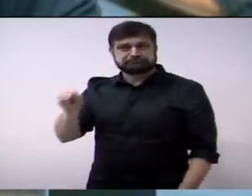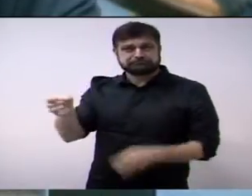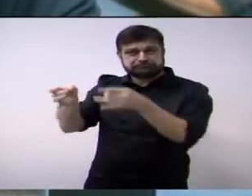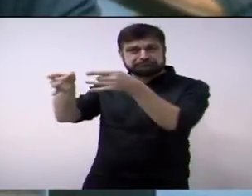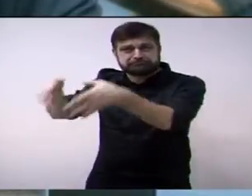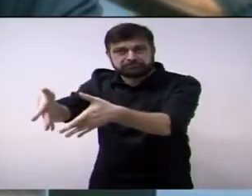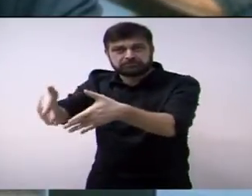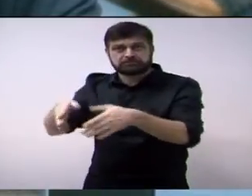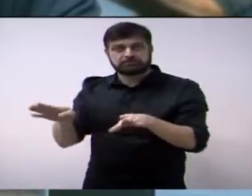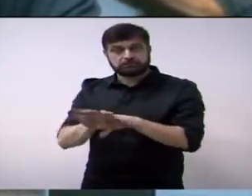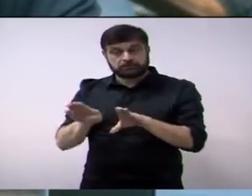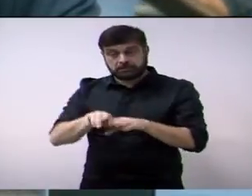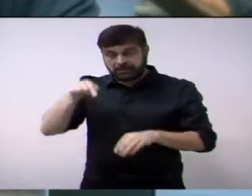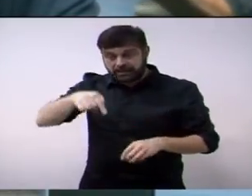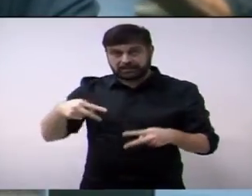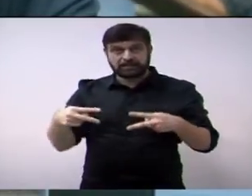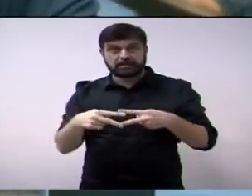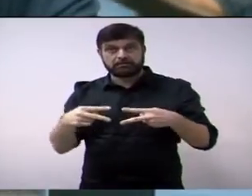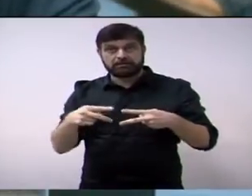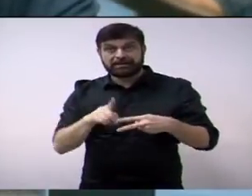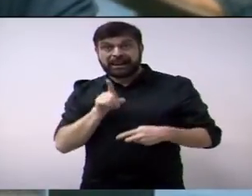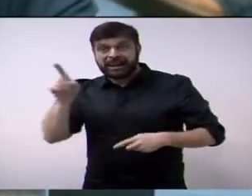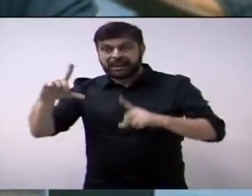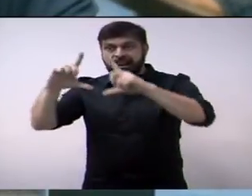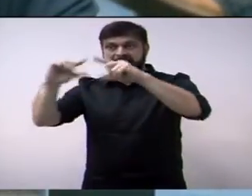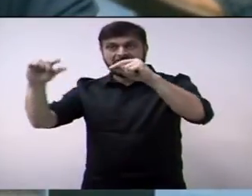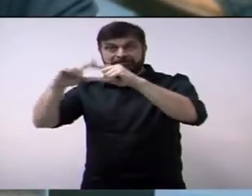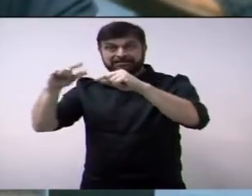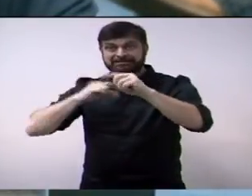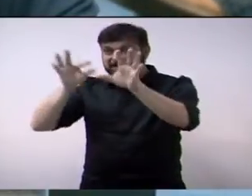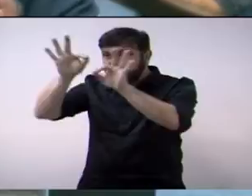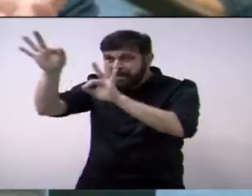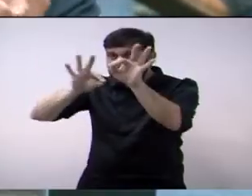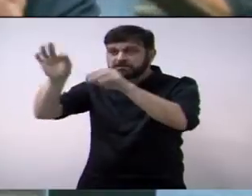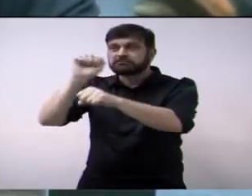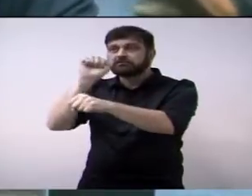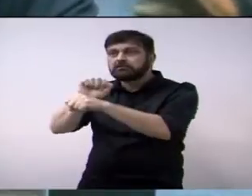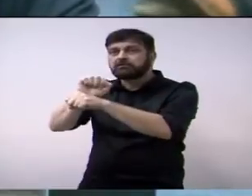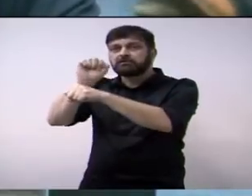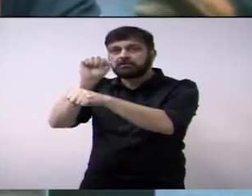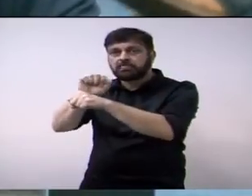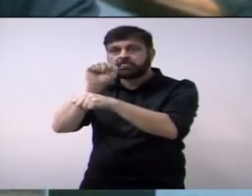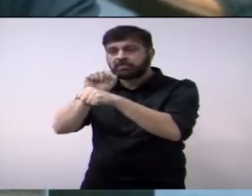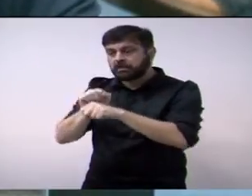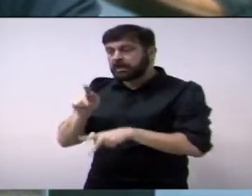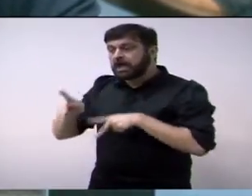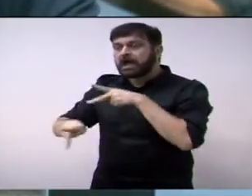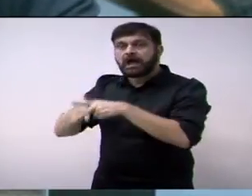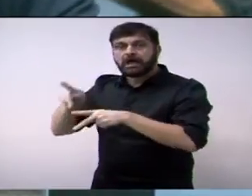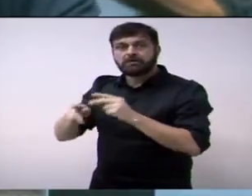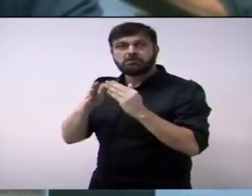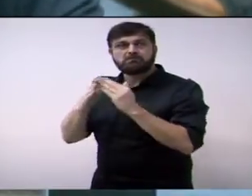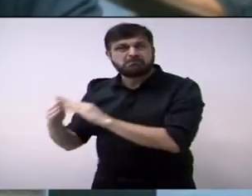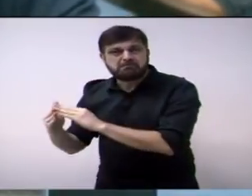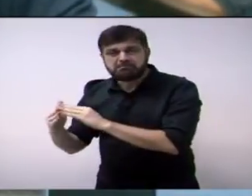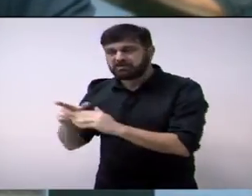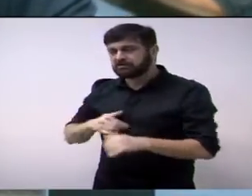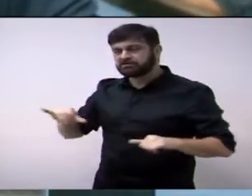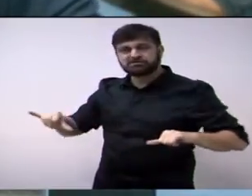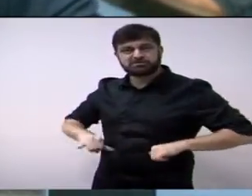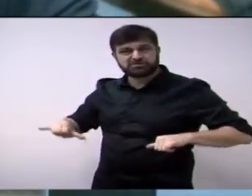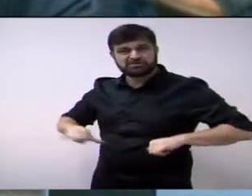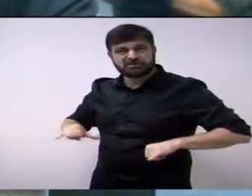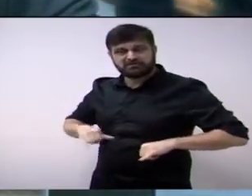para várias cidades do país, está parado em Brasília e não anda. E aquela população ela sofre por falta